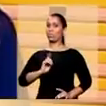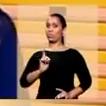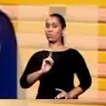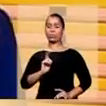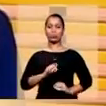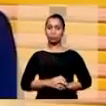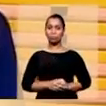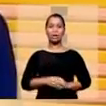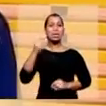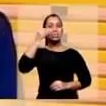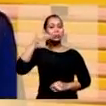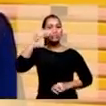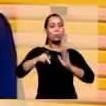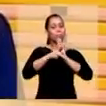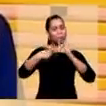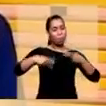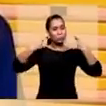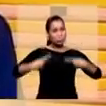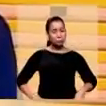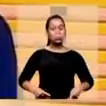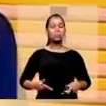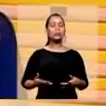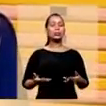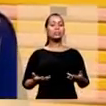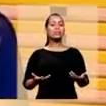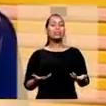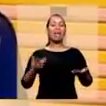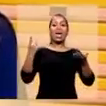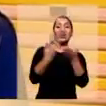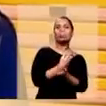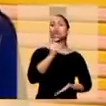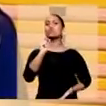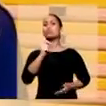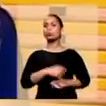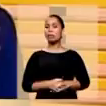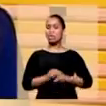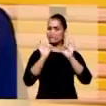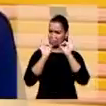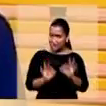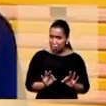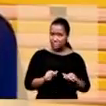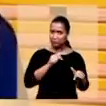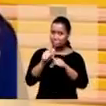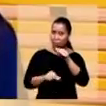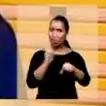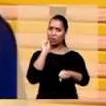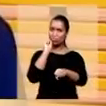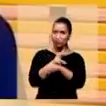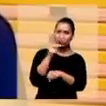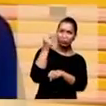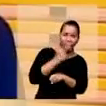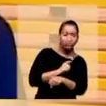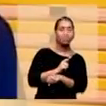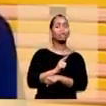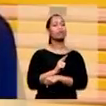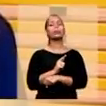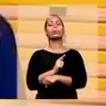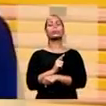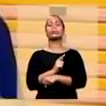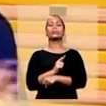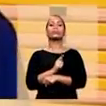compõe essa experiência com a sua personalidade e acaba não sendo efetivo em conseguir uma vaga.